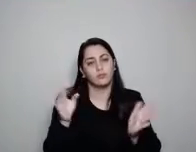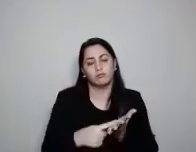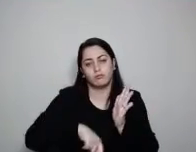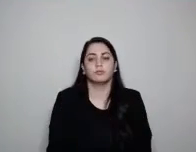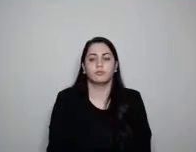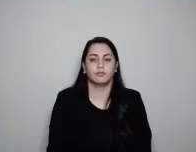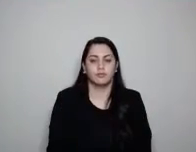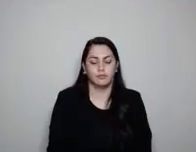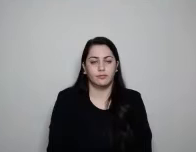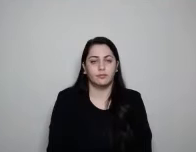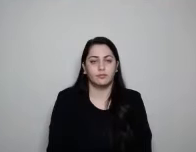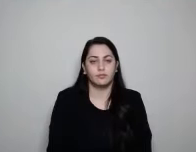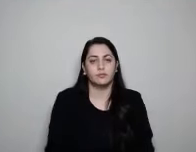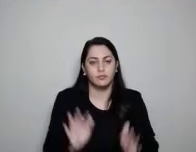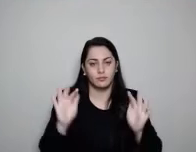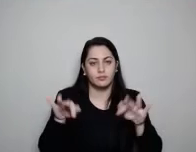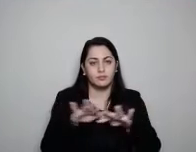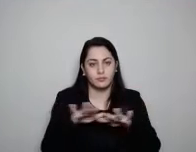Encerro já.